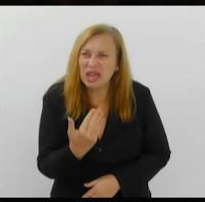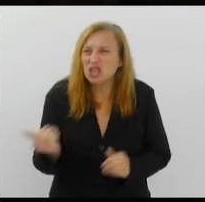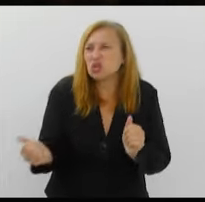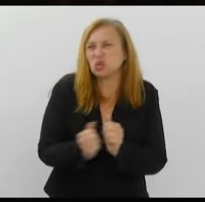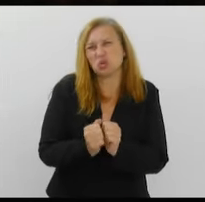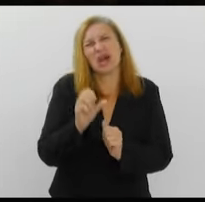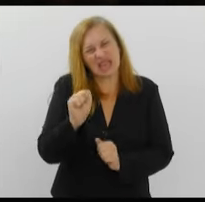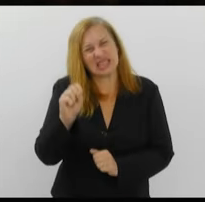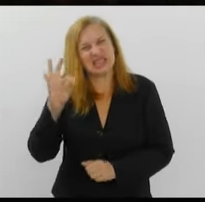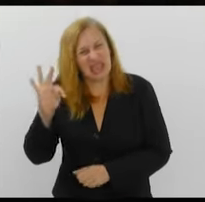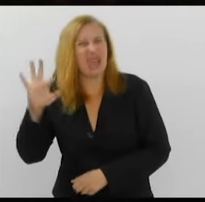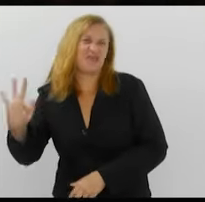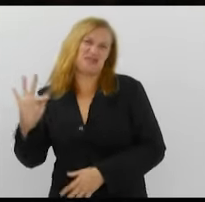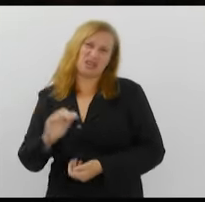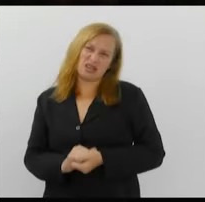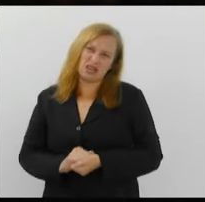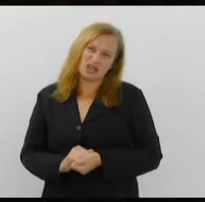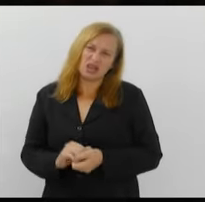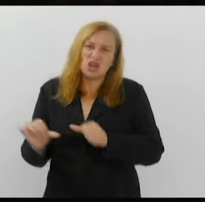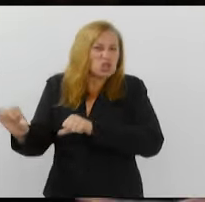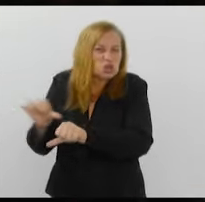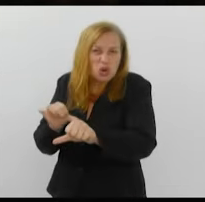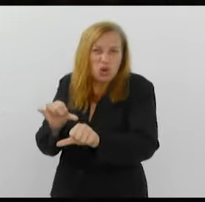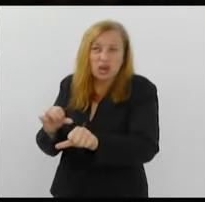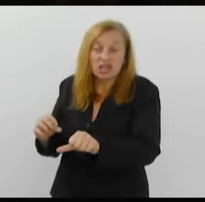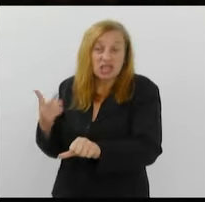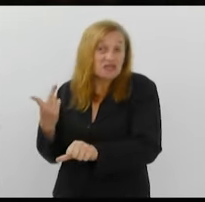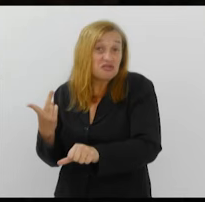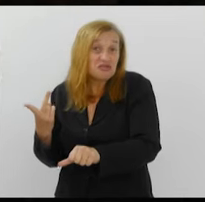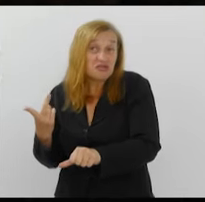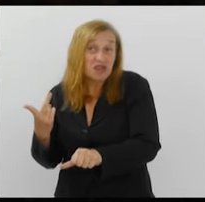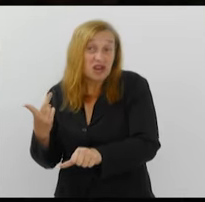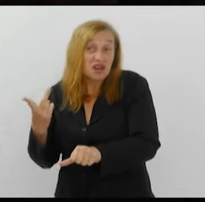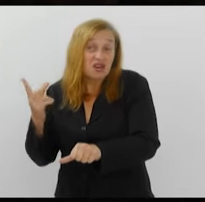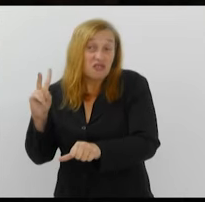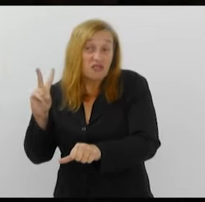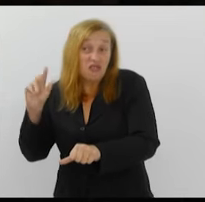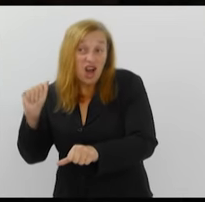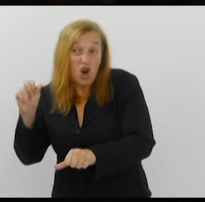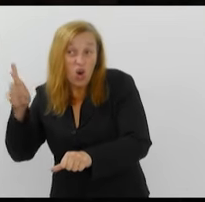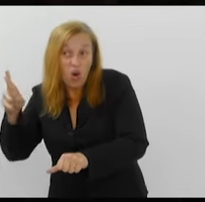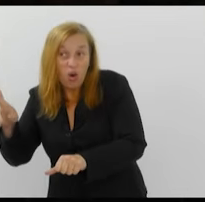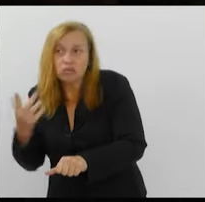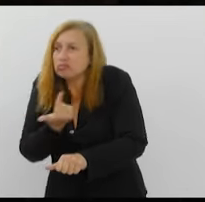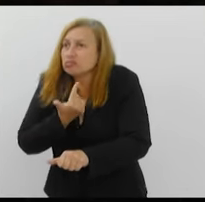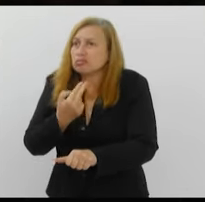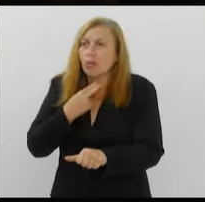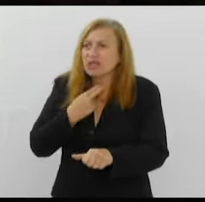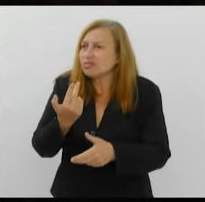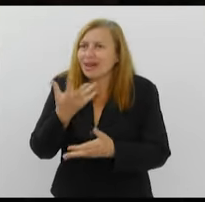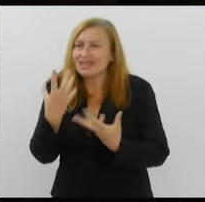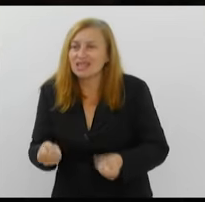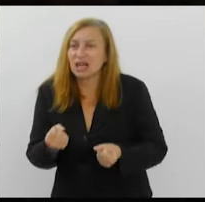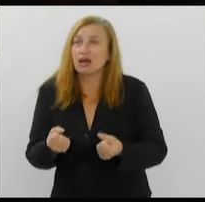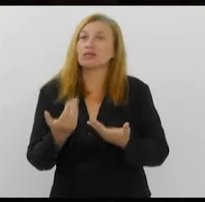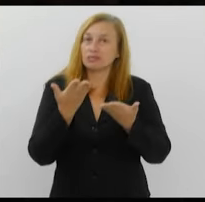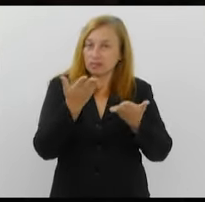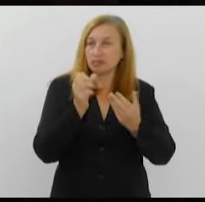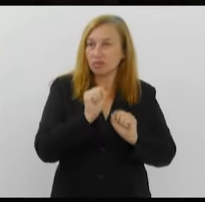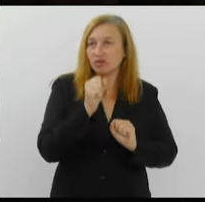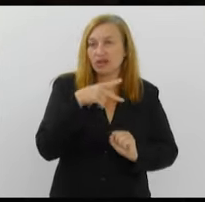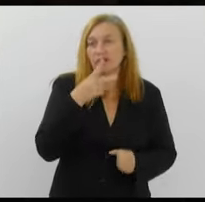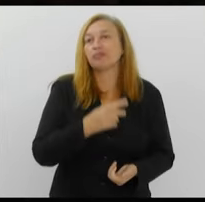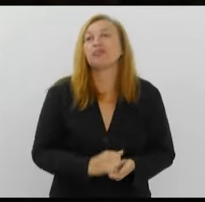ao STF. Inversão de valores, deputada. Não podemos aceitar esse tipo de intervenção, pois não. Eu só